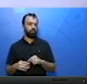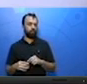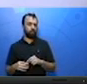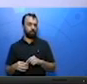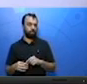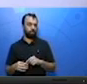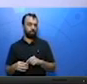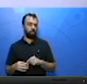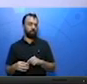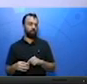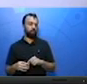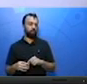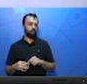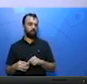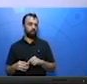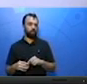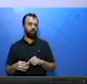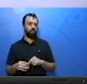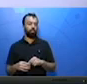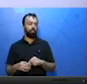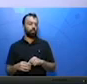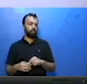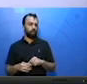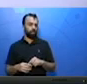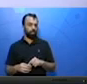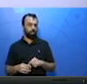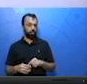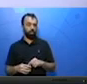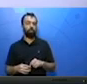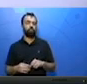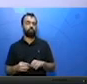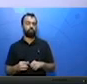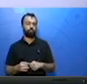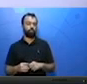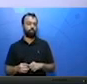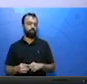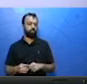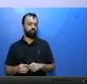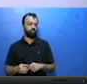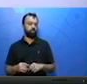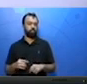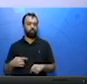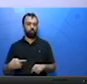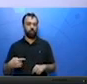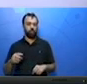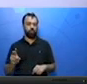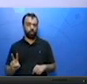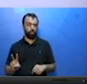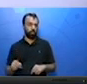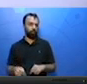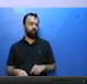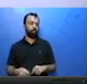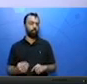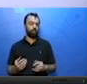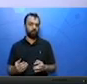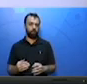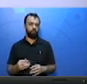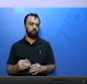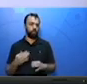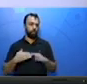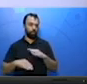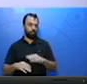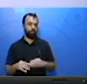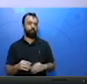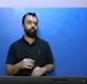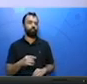Eu paguei menos do que eu estava devendo. Devia 3, paguei 1 só. Então, minha dívida passou a ser 2.